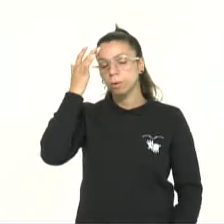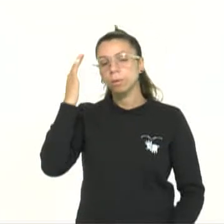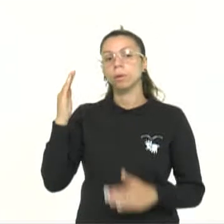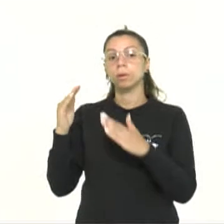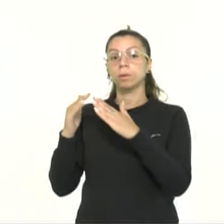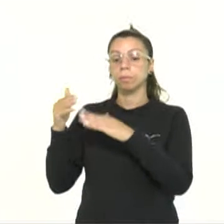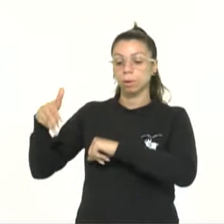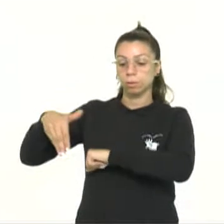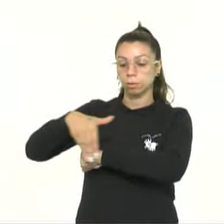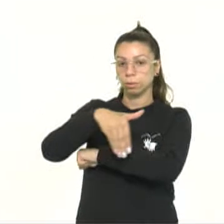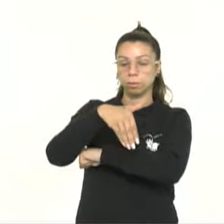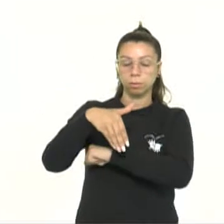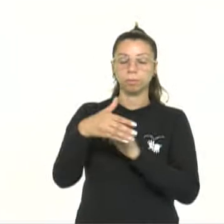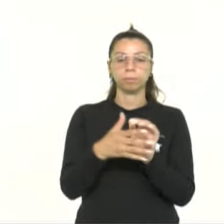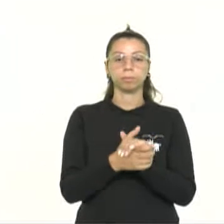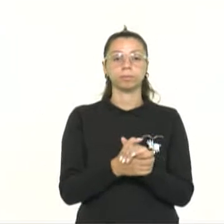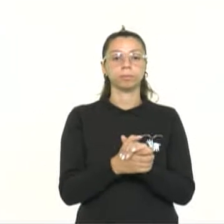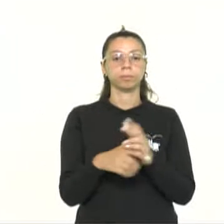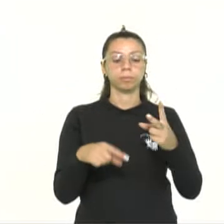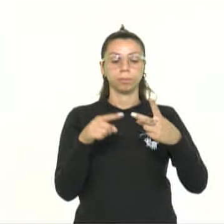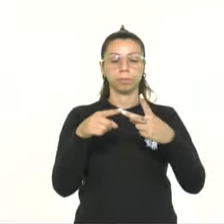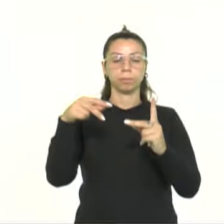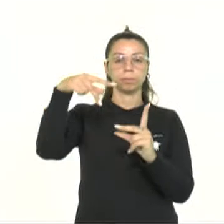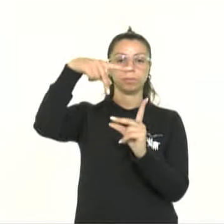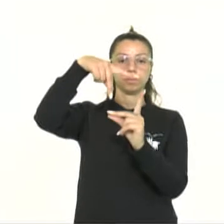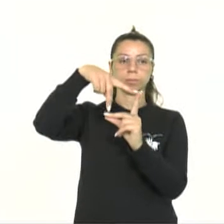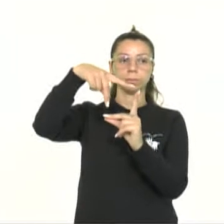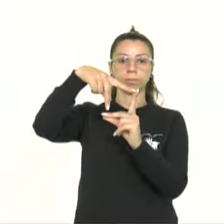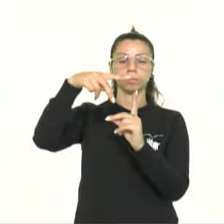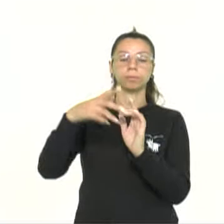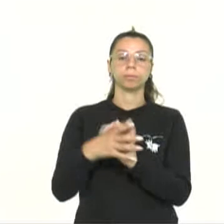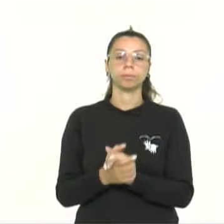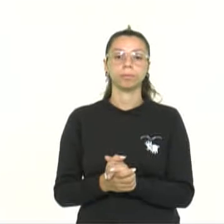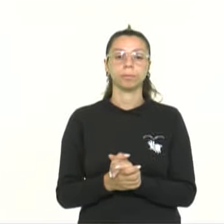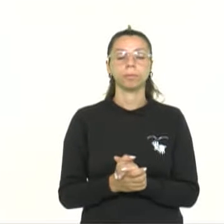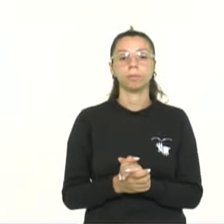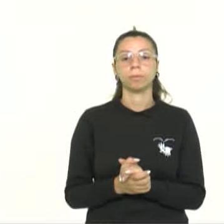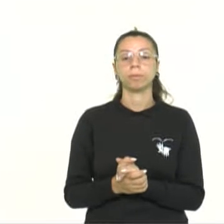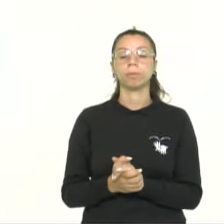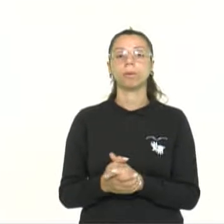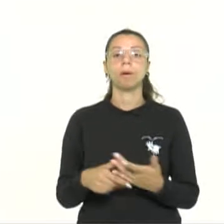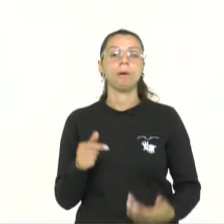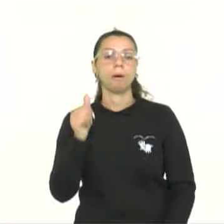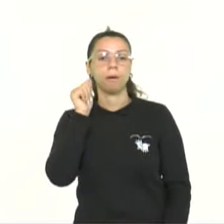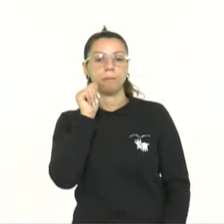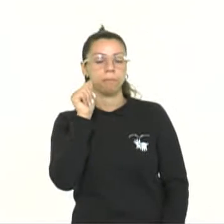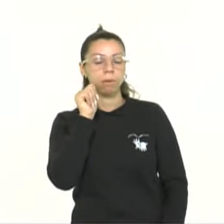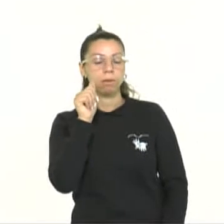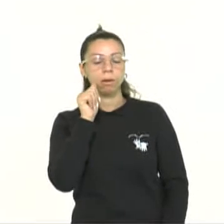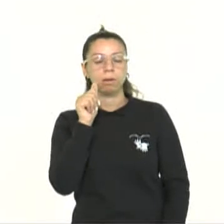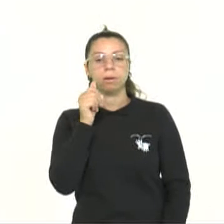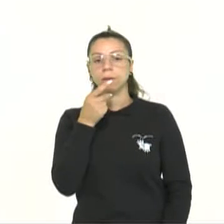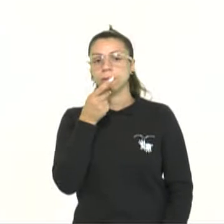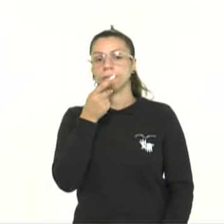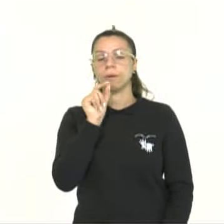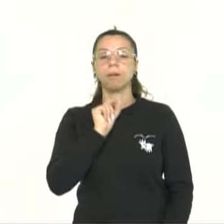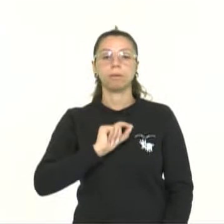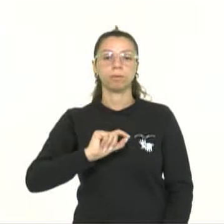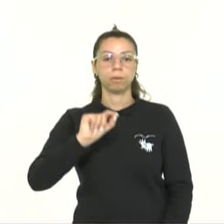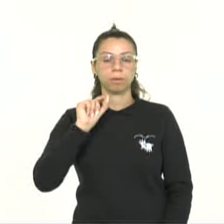segundo quadrinho, Me parte l'alma ver gente pobre, né? A Mafalda diz. E a Susanita, a mim